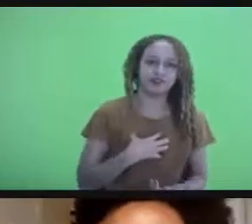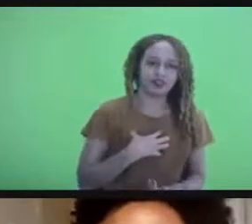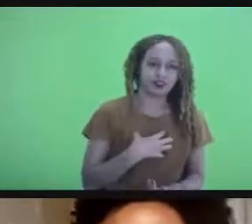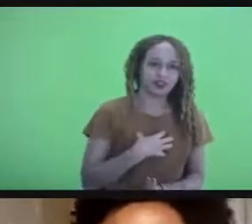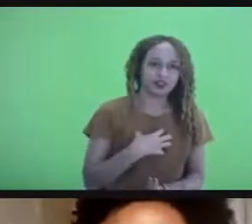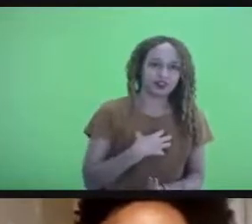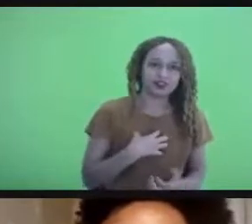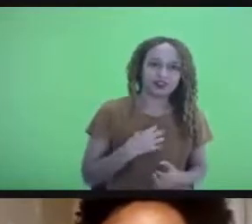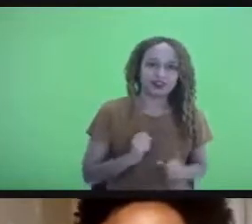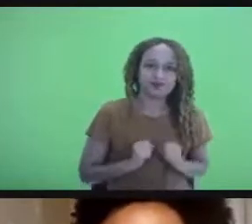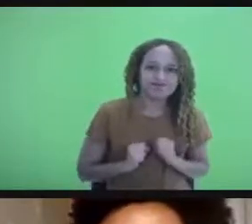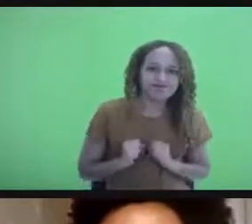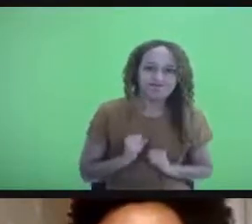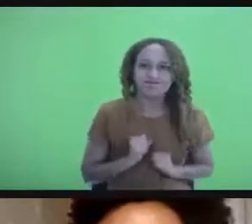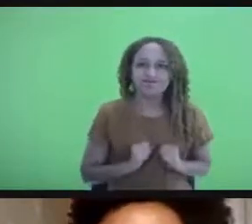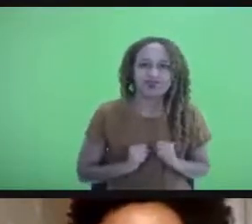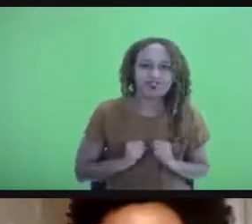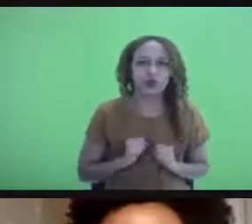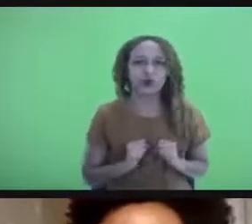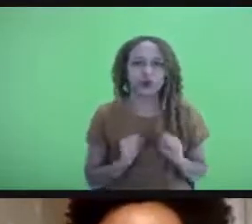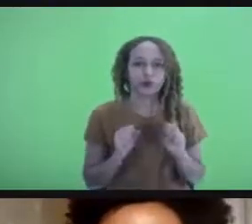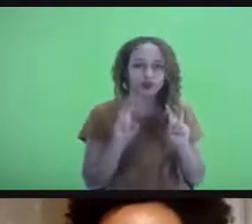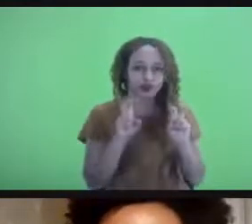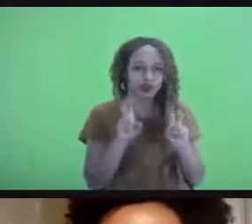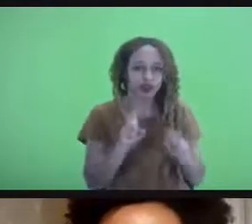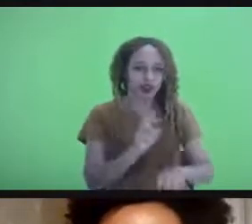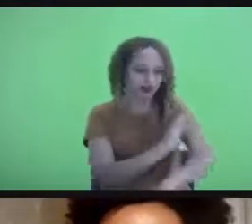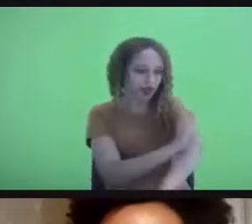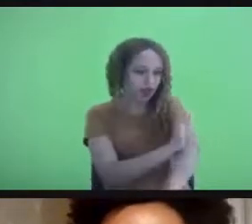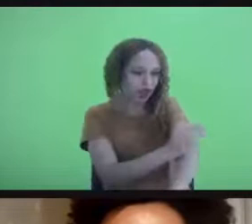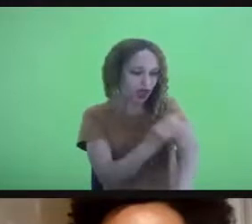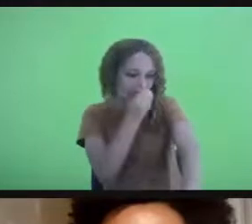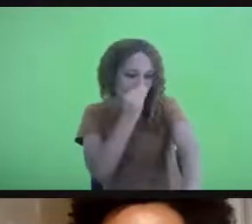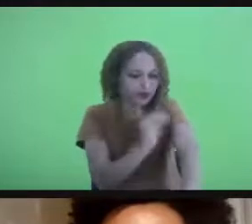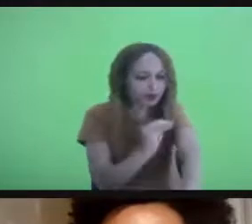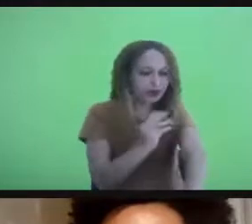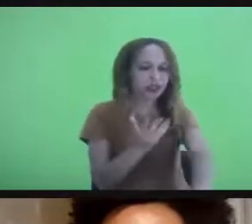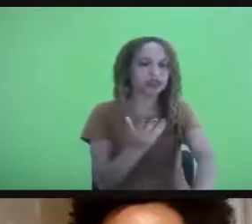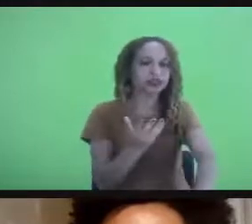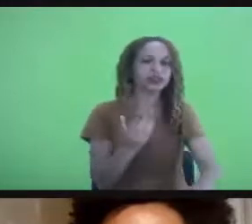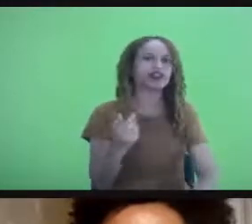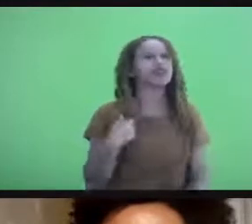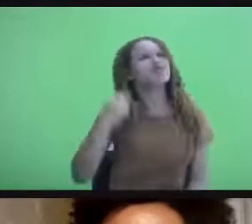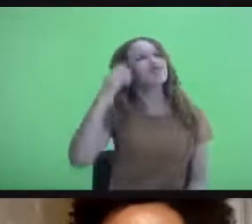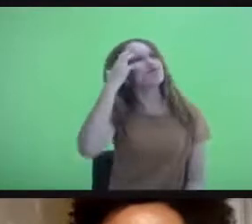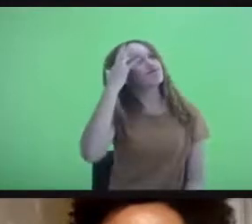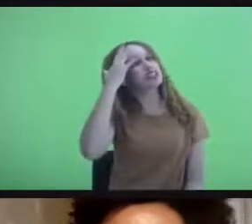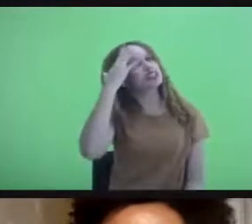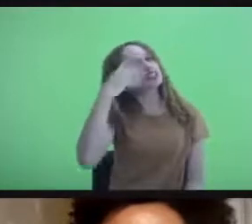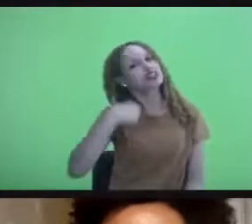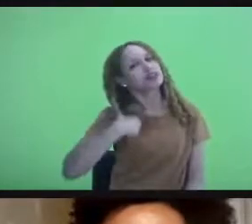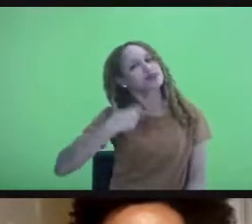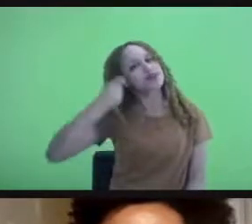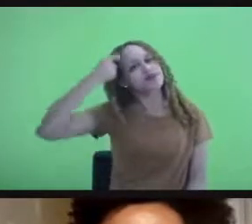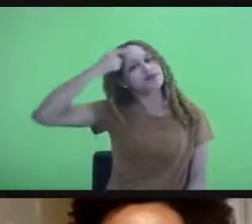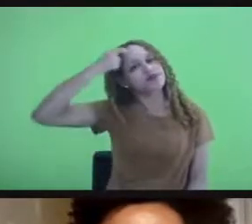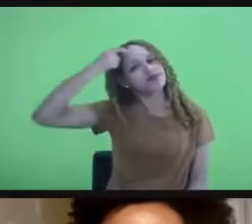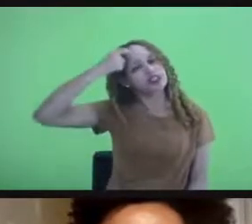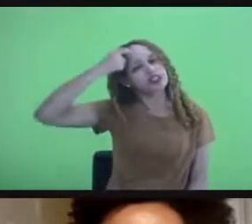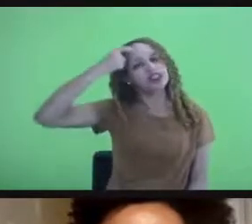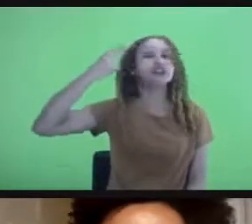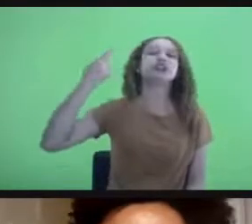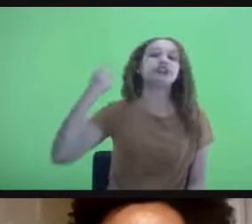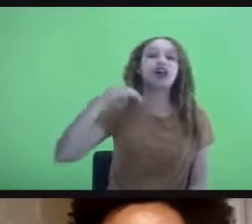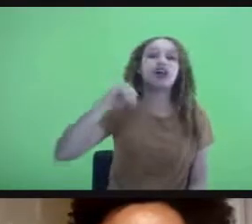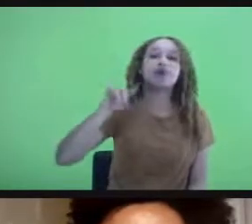esse termo antirracista. Eu não consigo processar ainda exatamente por quê na minha cabeça, porque a mídia